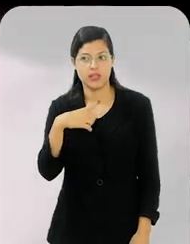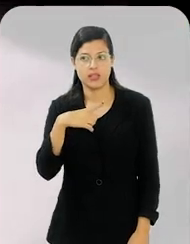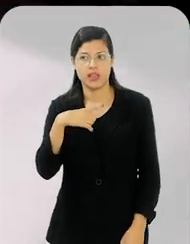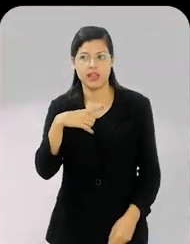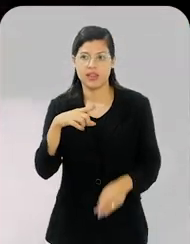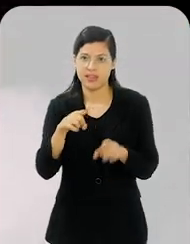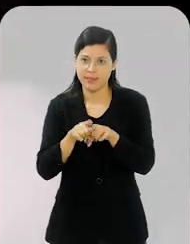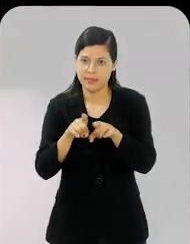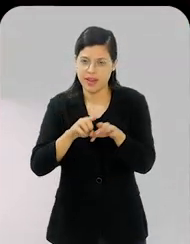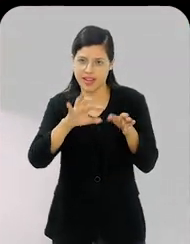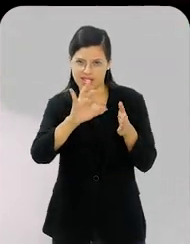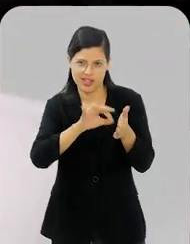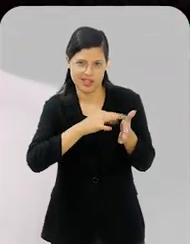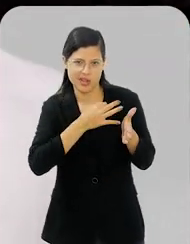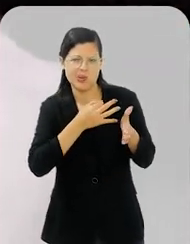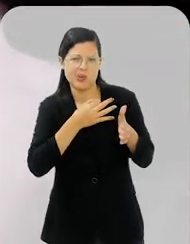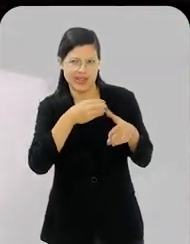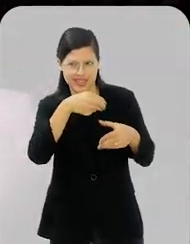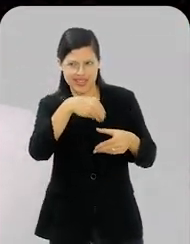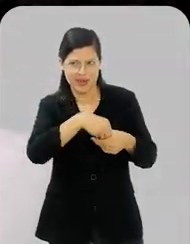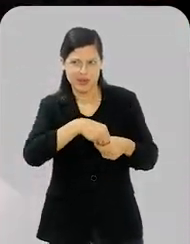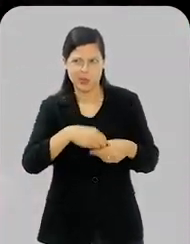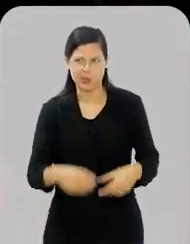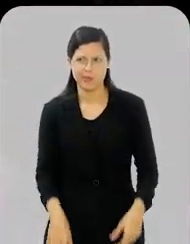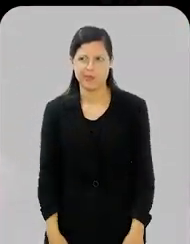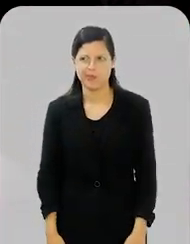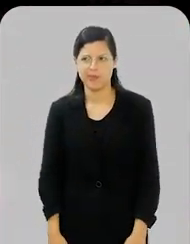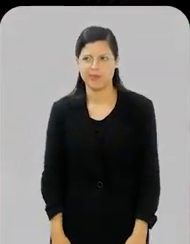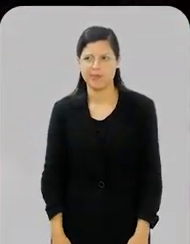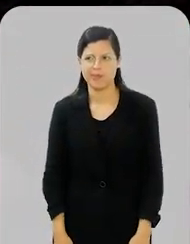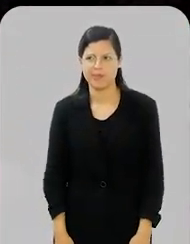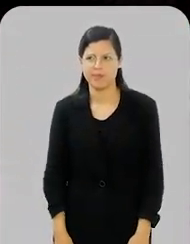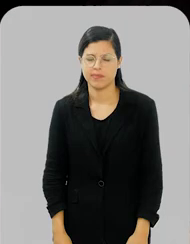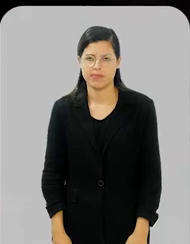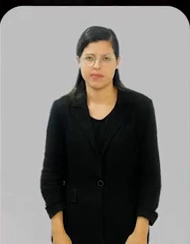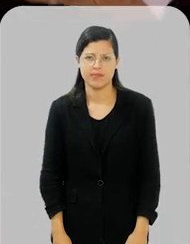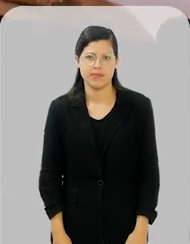E ela tem o autógrafo na parte interna.